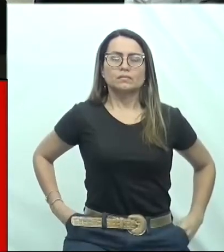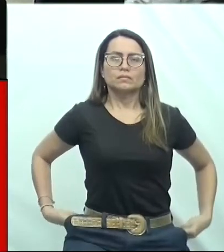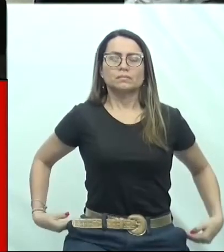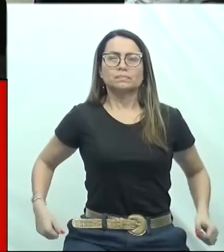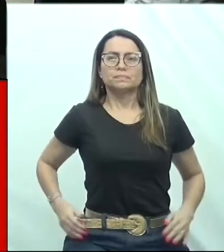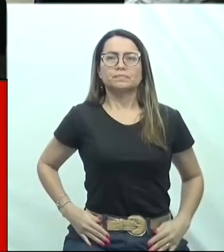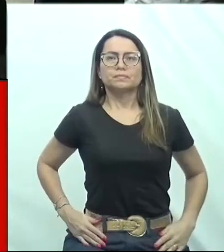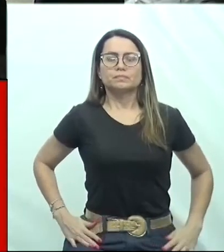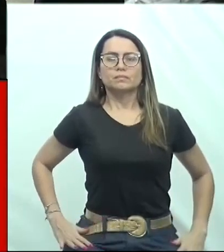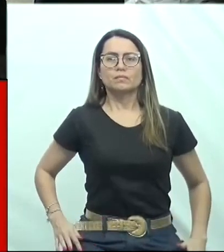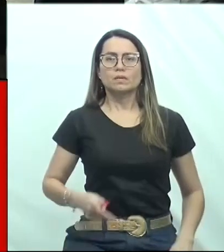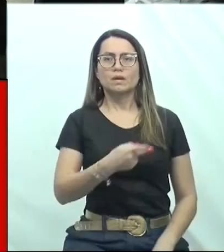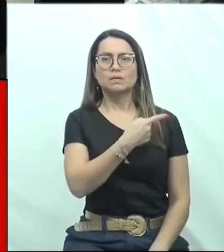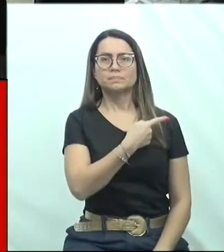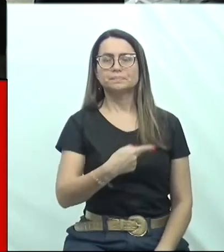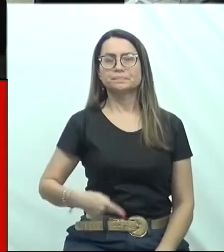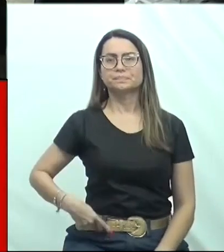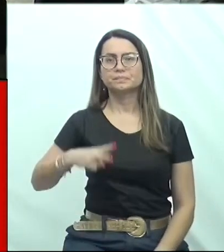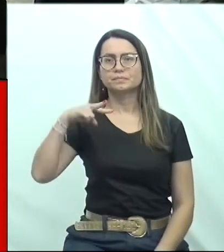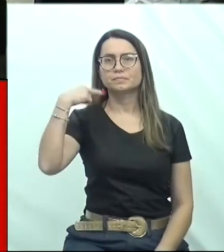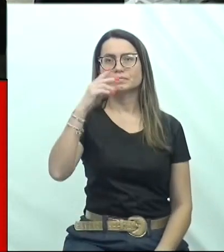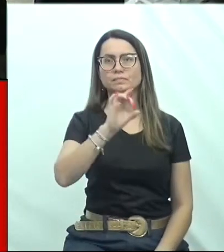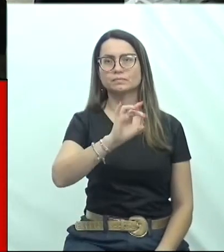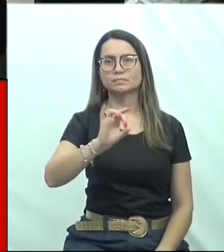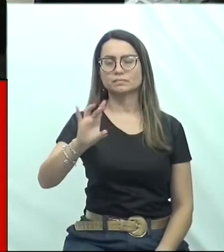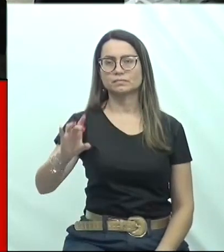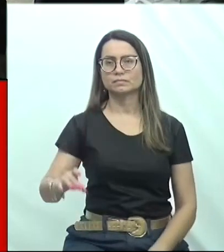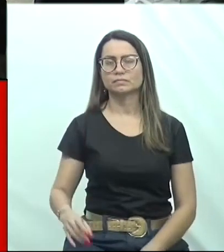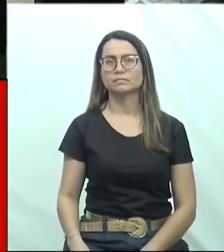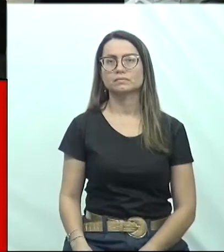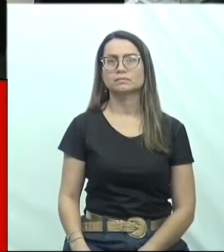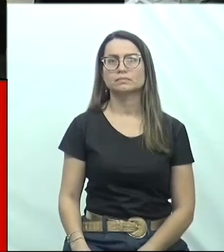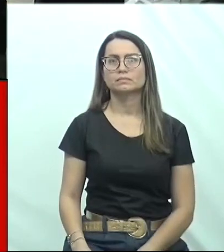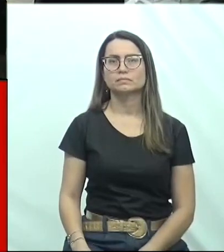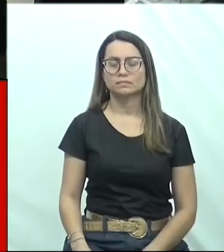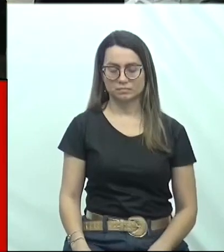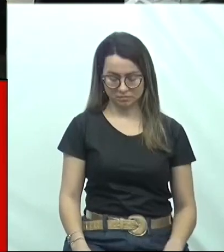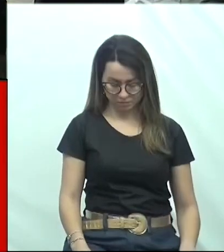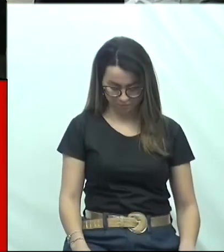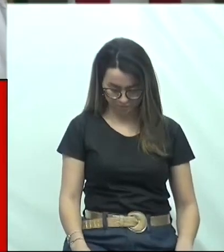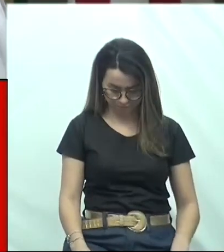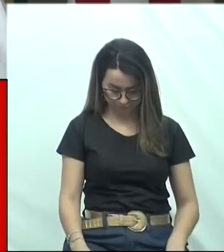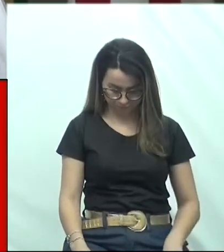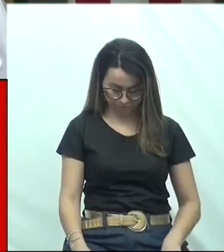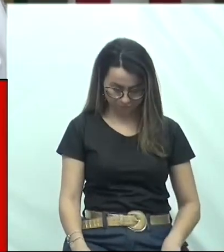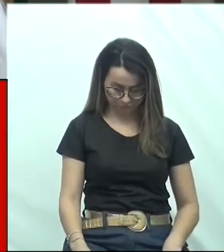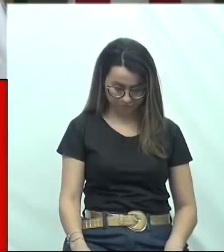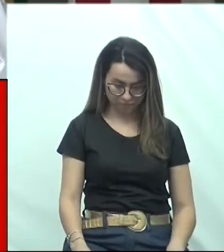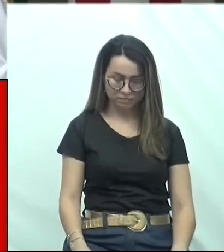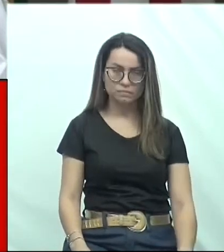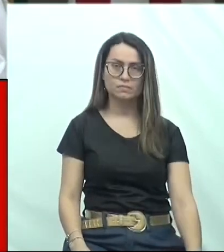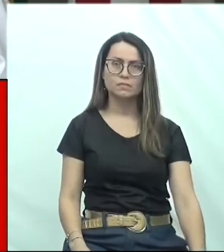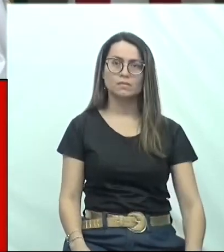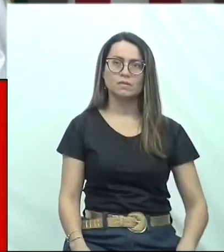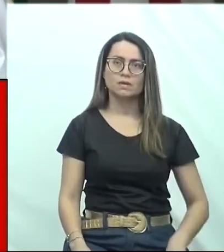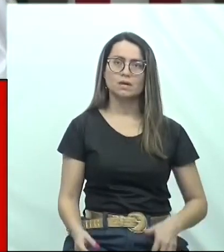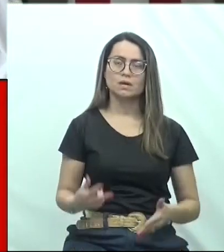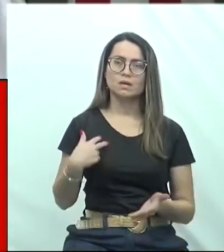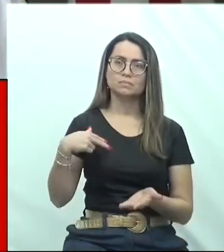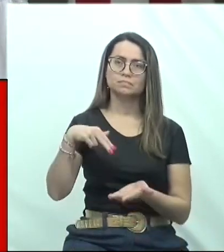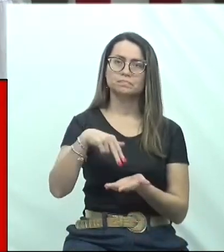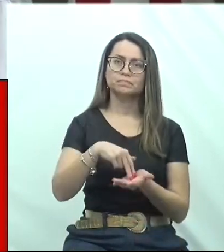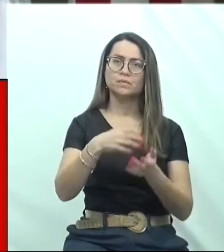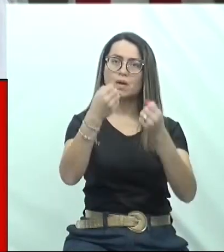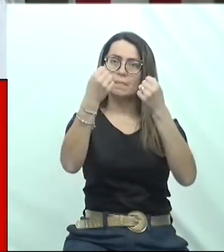Senhora Presidente, senhores vereadores, vereadoras, só subo a essa tribuna para esclarecer esse projeto. É um projeto que